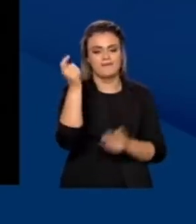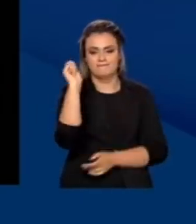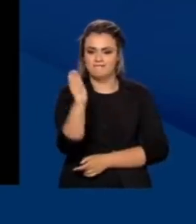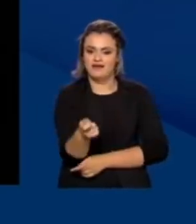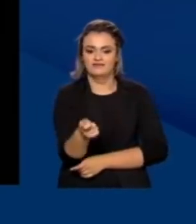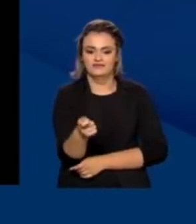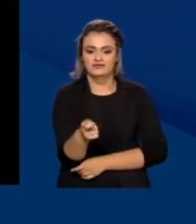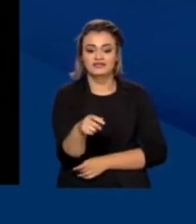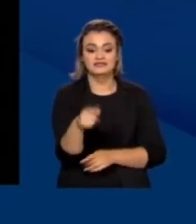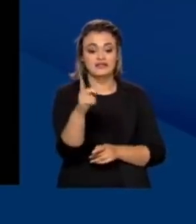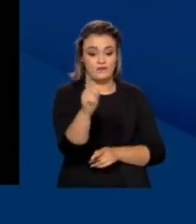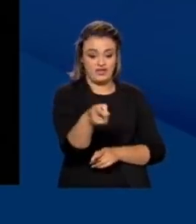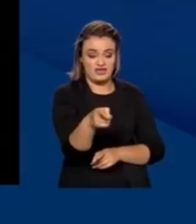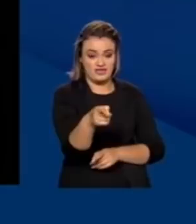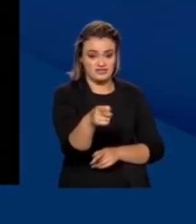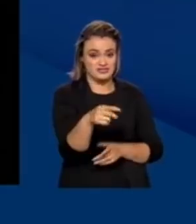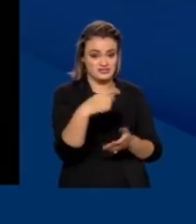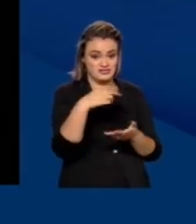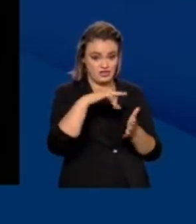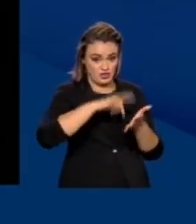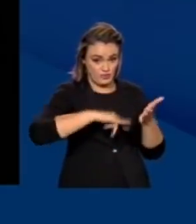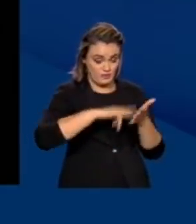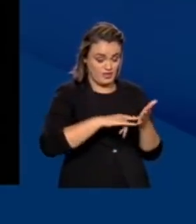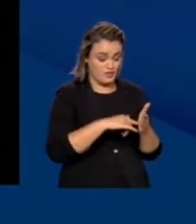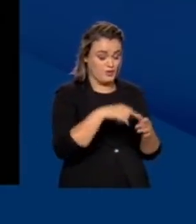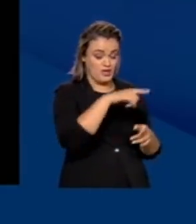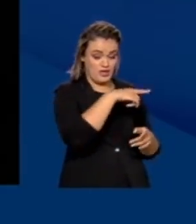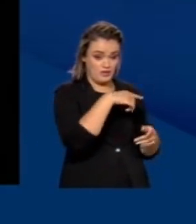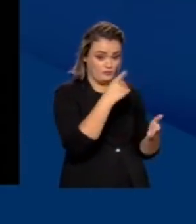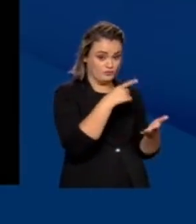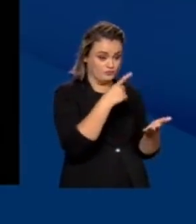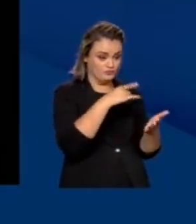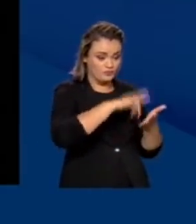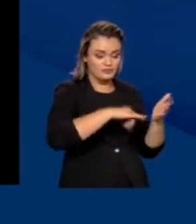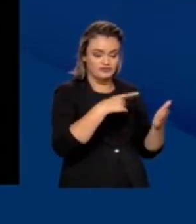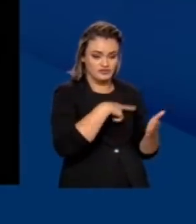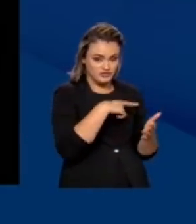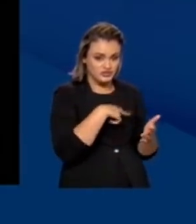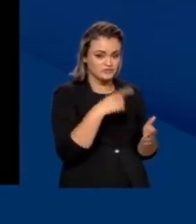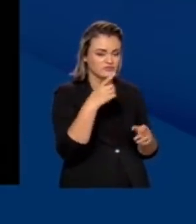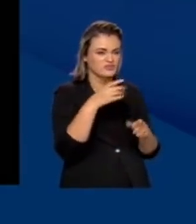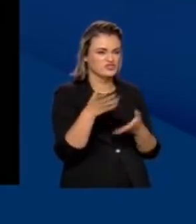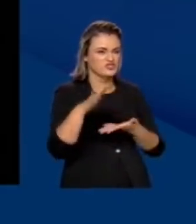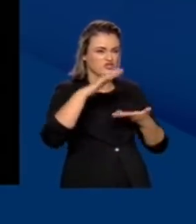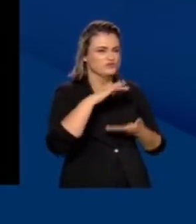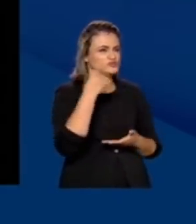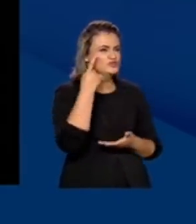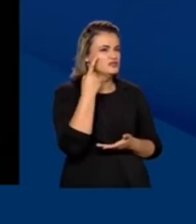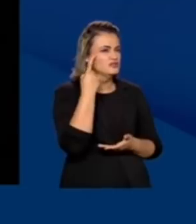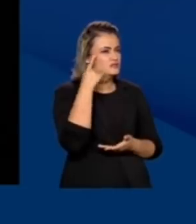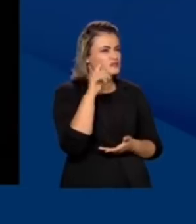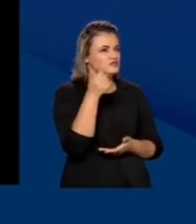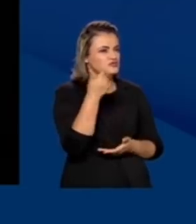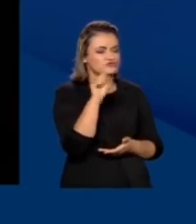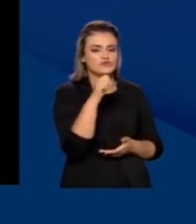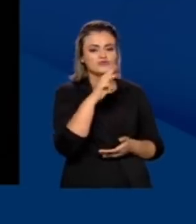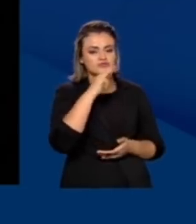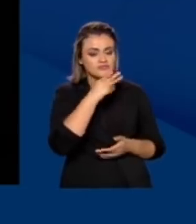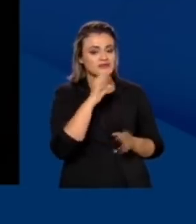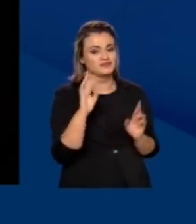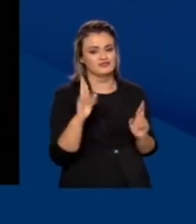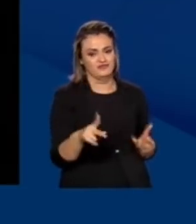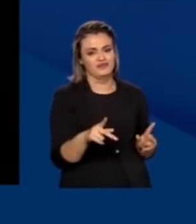foi recebido pelo Ministério da Saúde em 18 de março, e ele previa o pagamento antecipado, mas